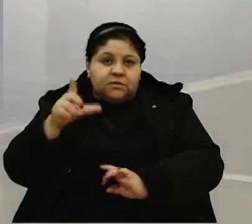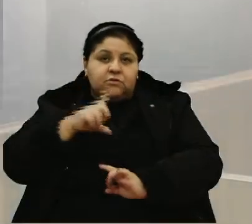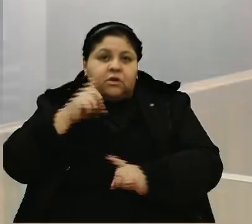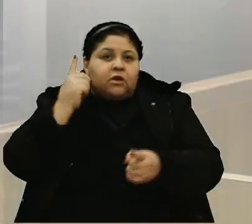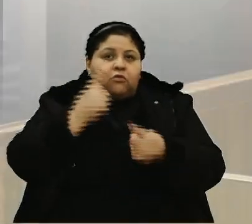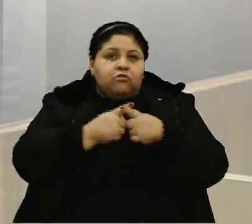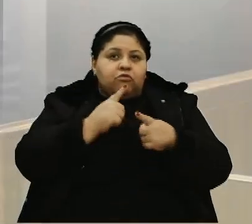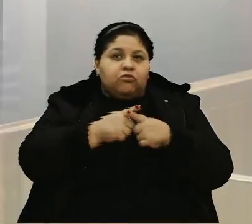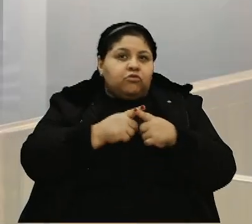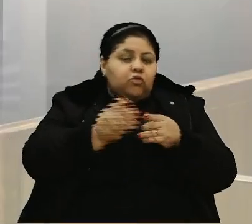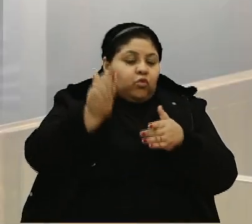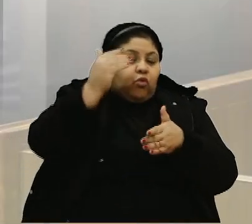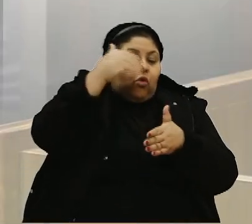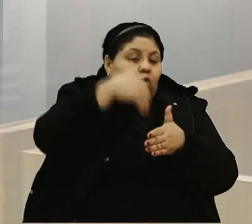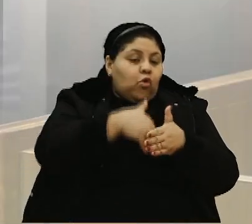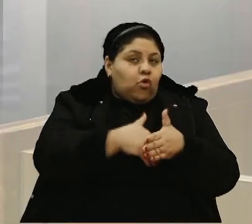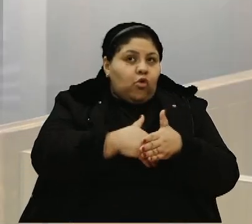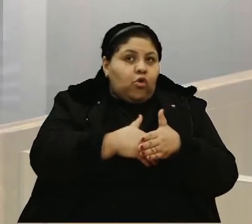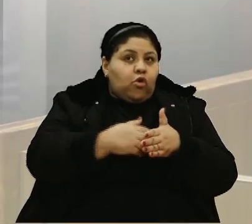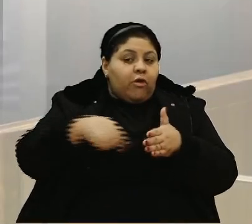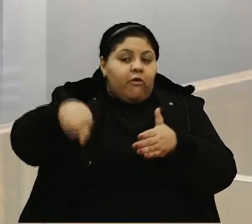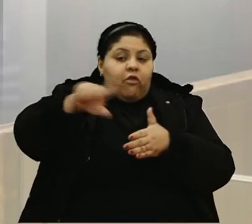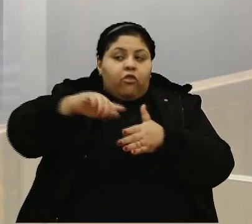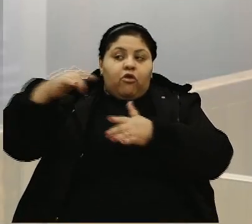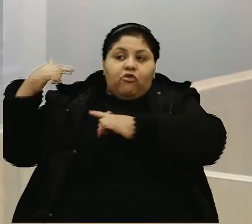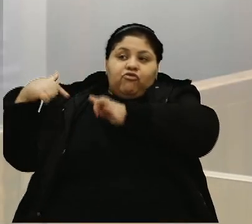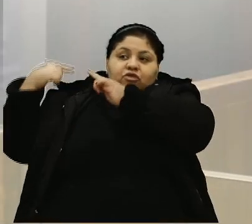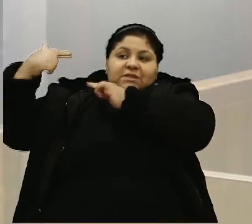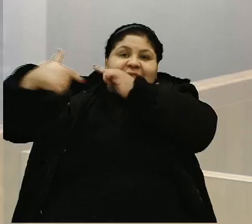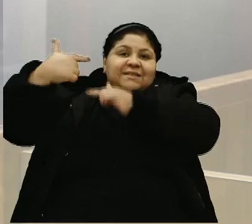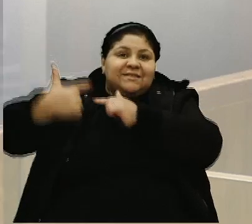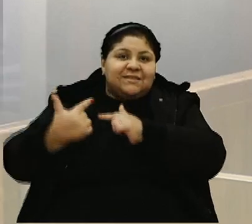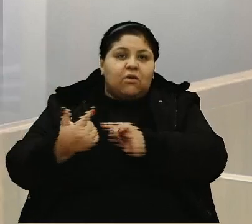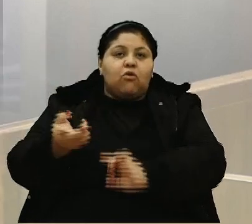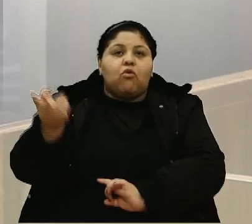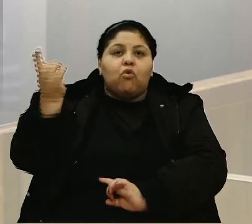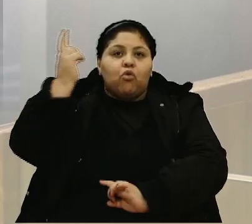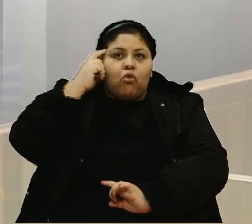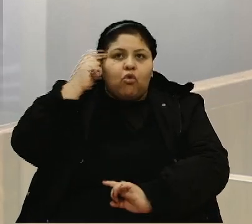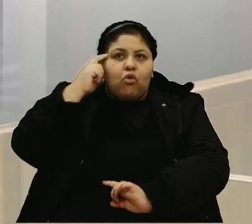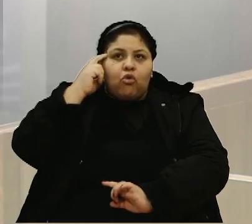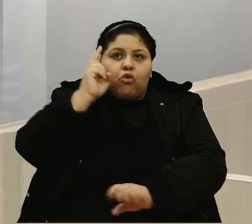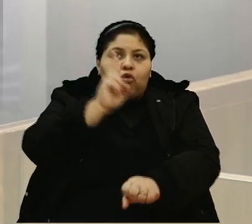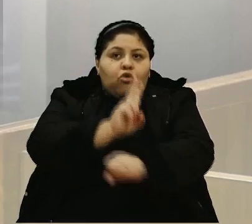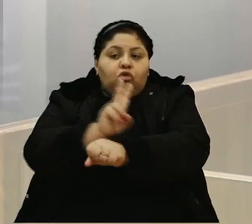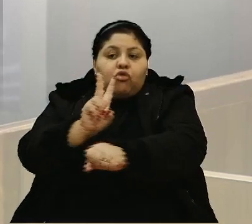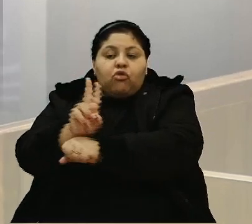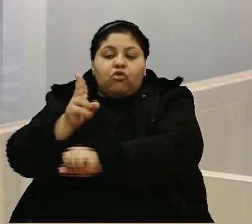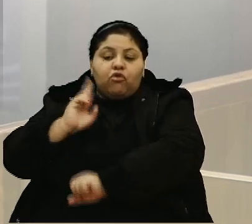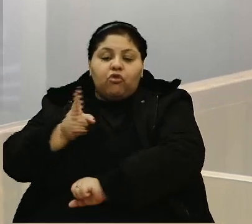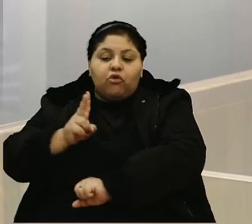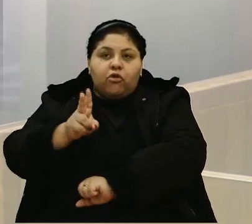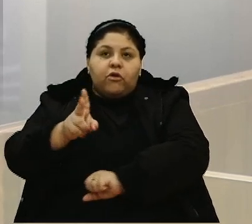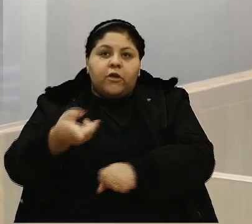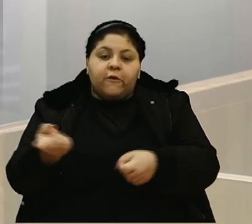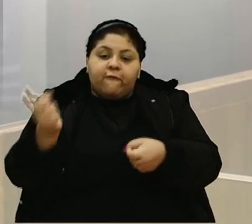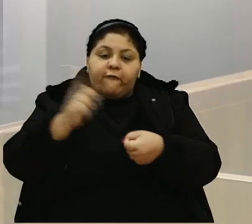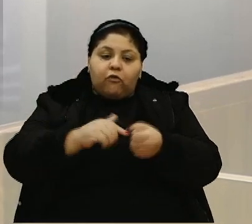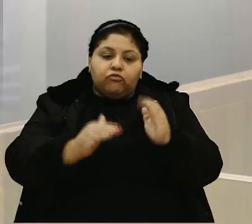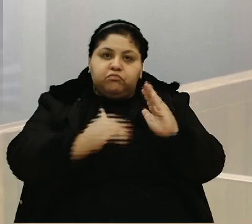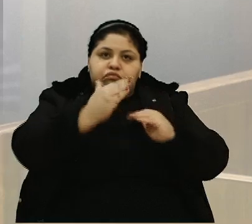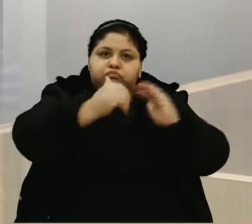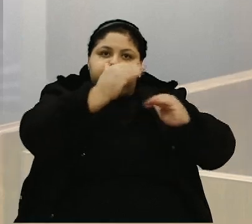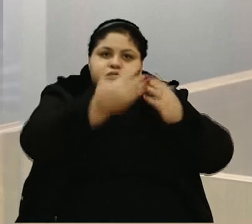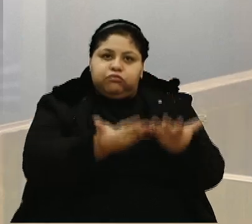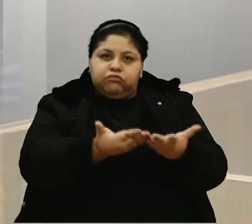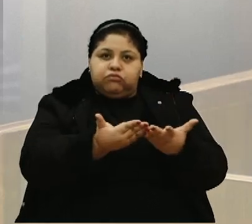que não inserir a nossa tradição, a nossa cultura, para que seja preservada, mantida e volte a crescer.